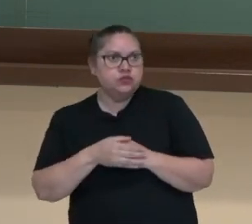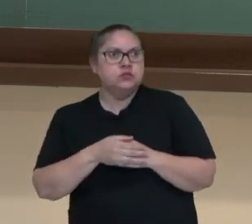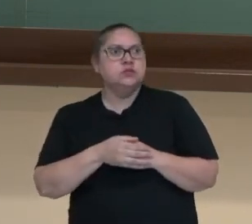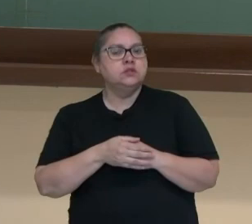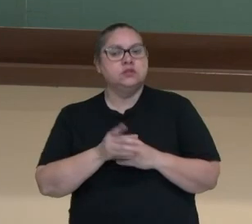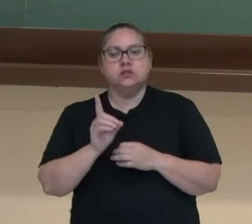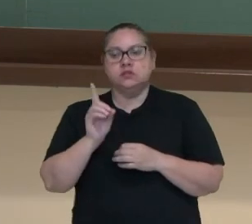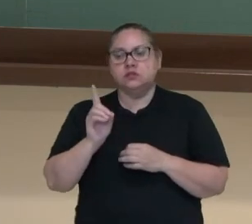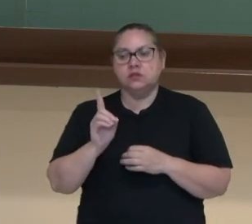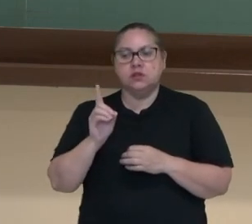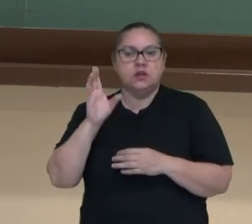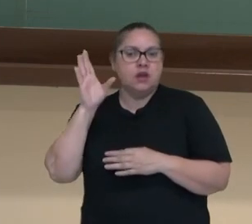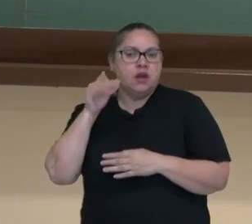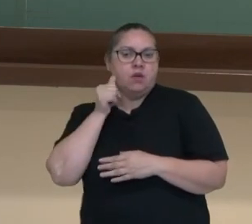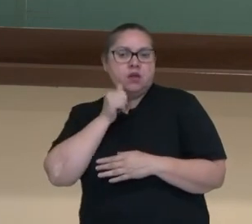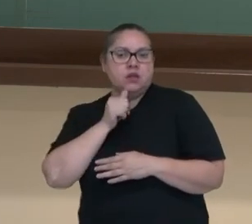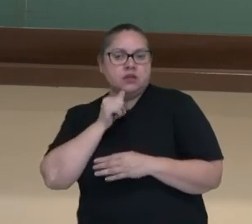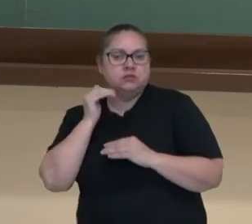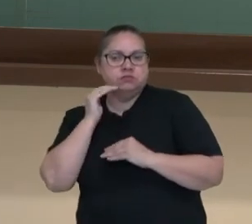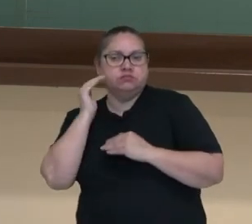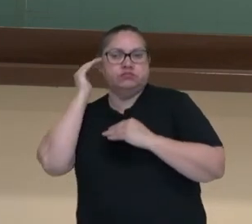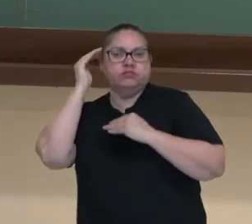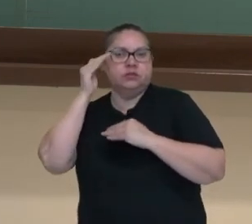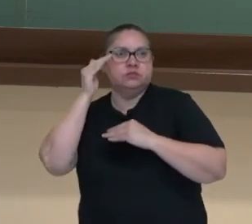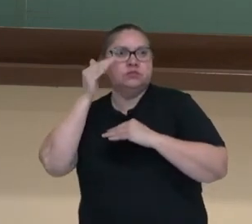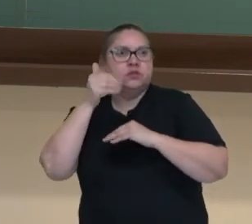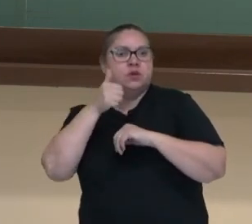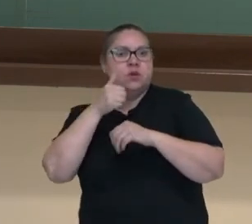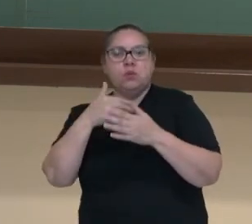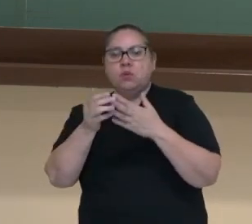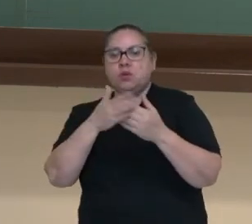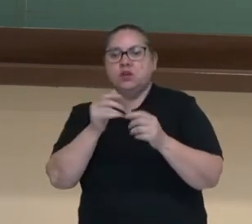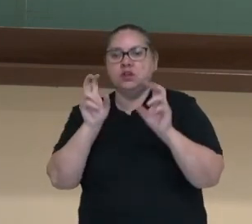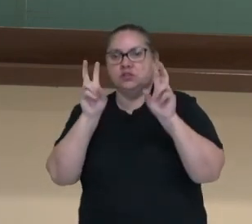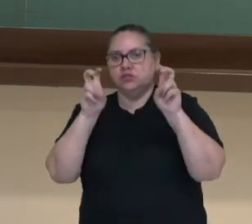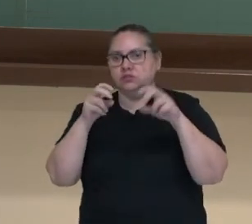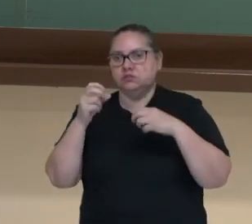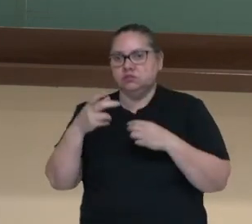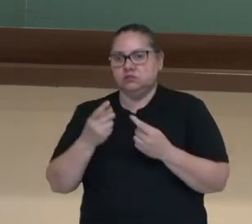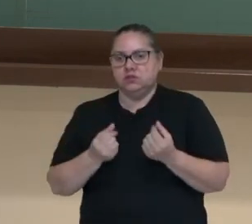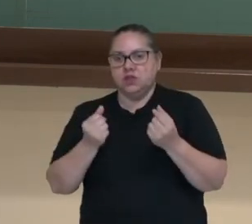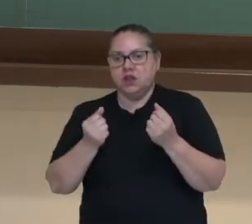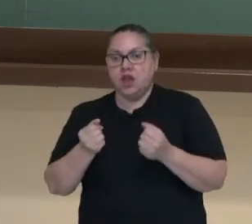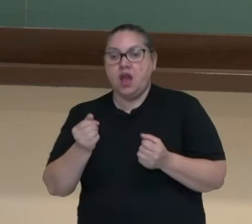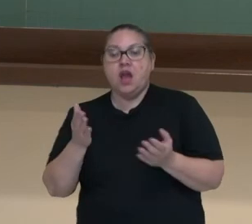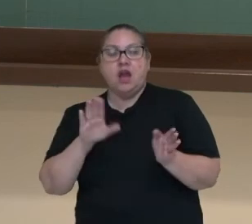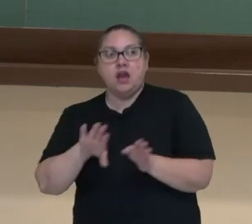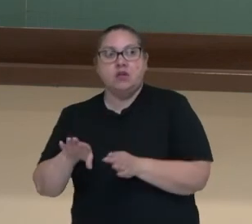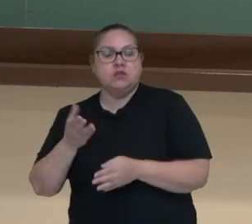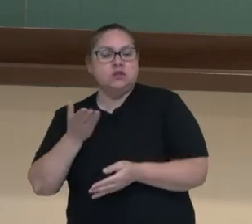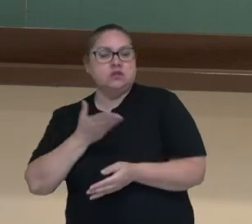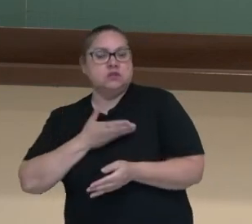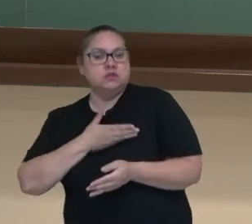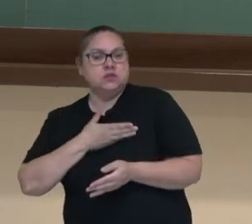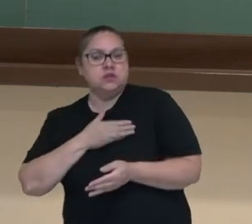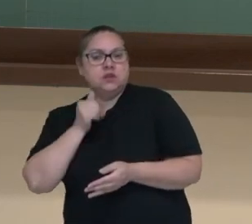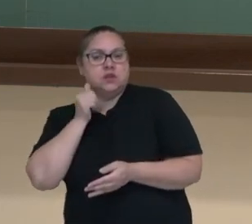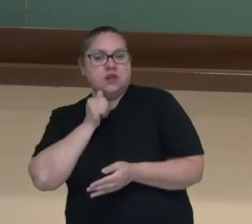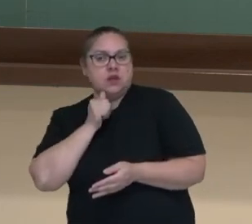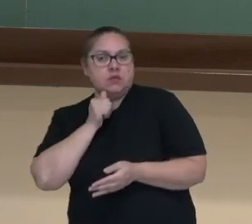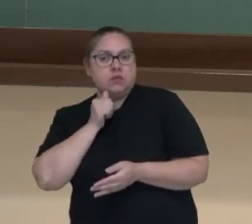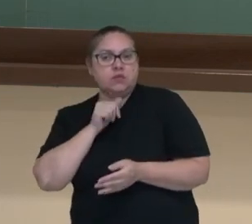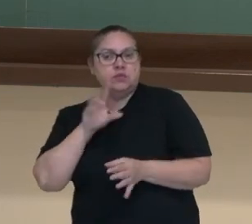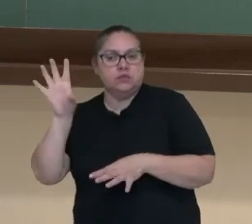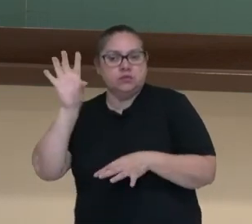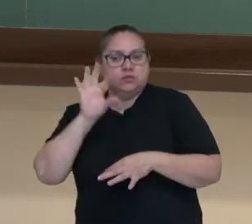dama é superior a quaisquer títulos e riquezas. Já as cantigas de amigo, o eu lírico é feminino, o